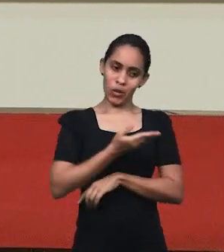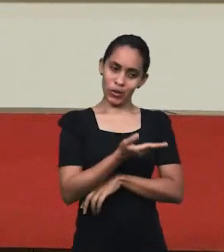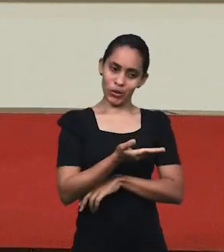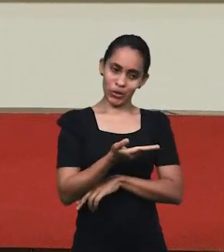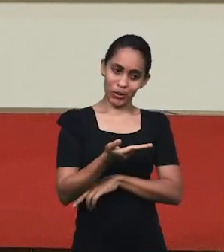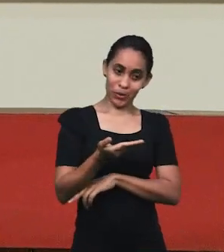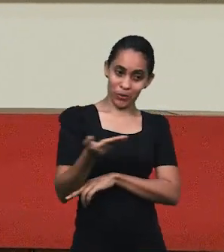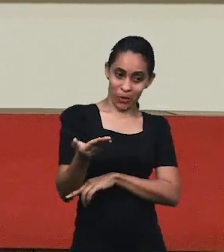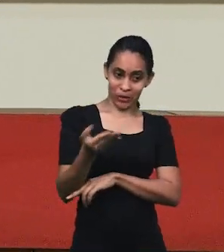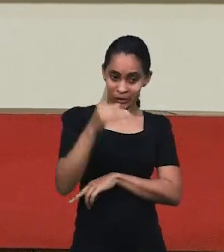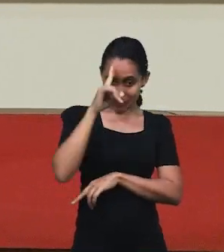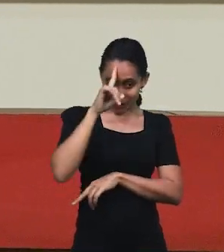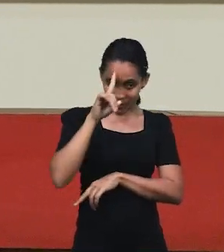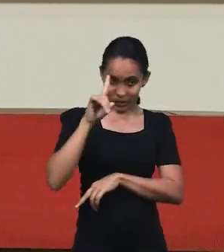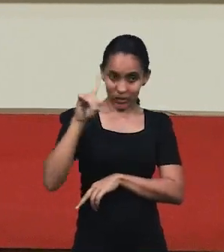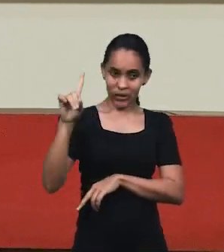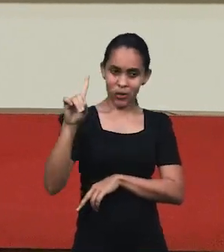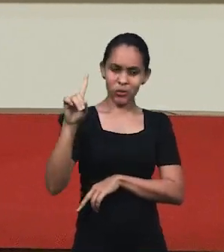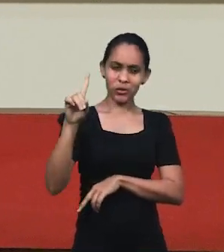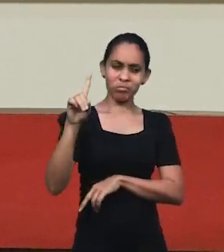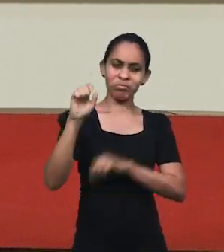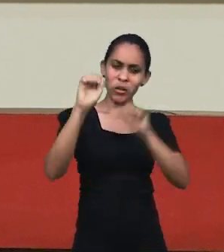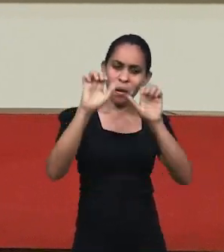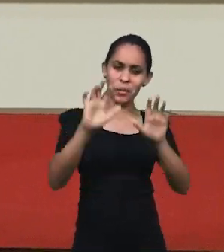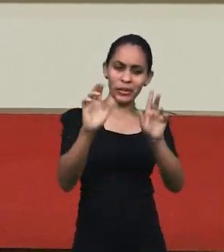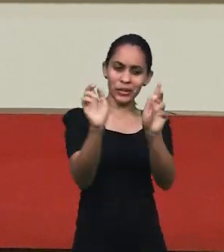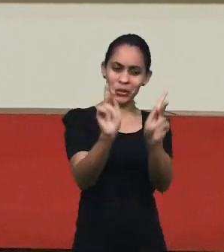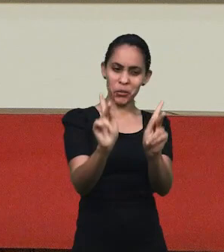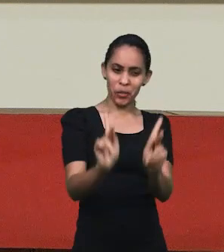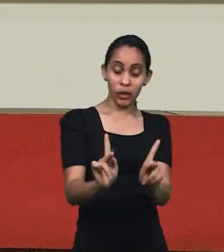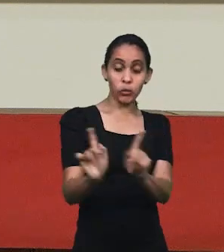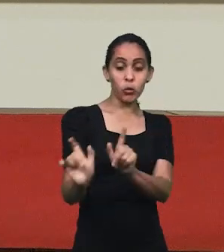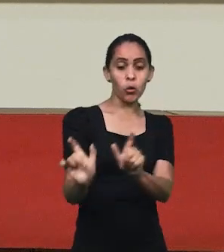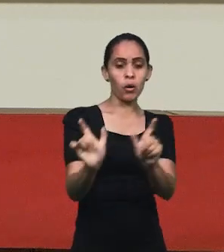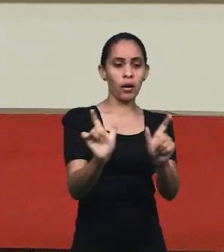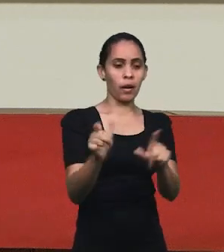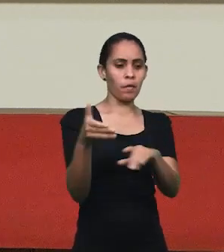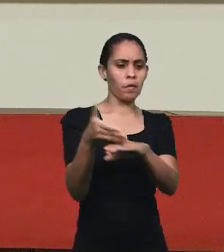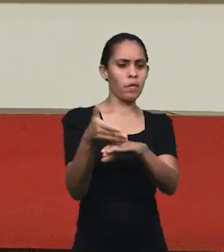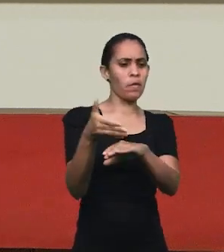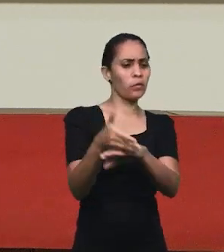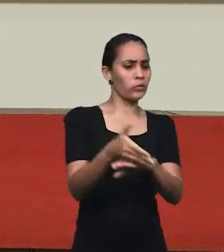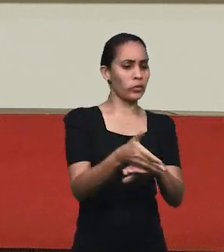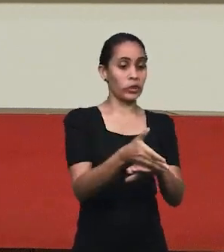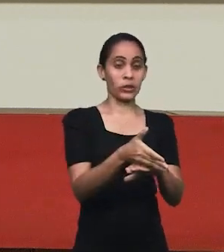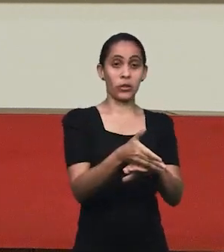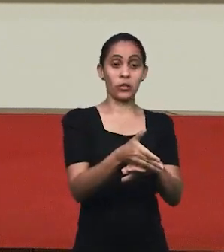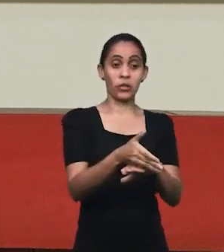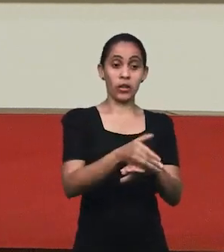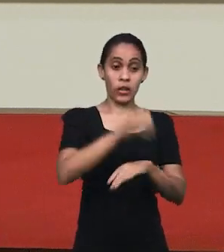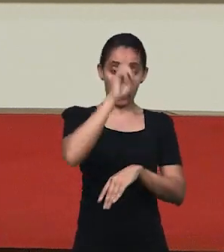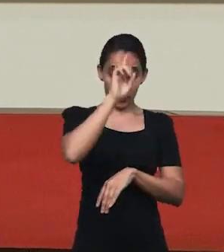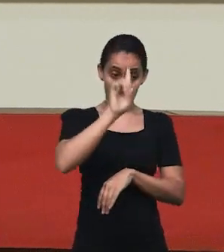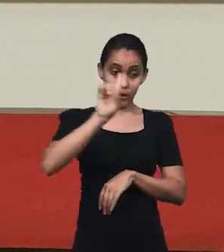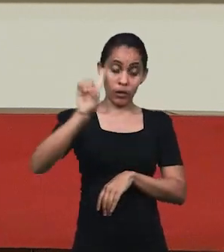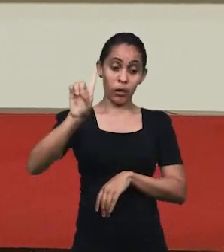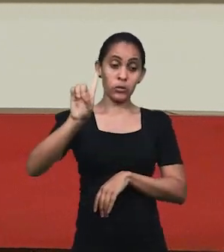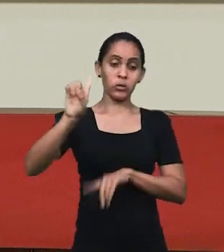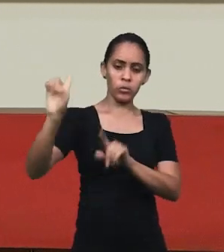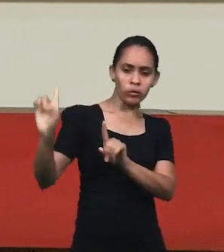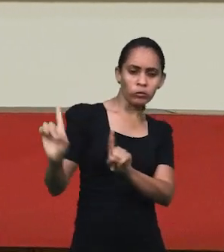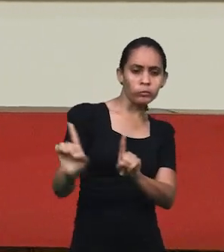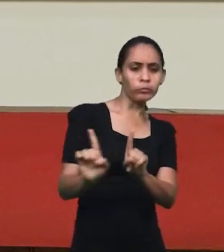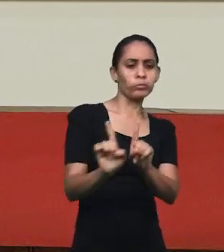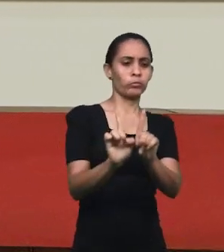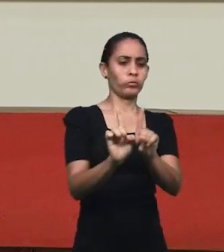tenha misericórdia de vós, e que Deus vos dê paz, e onde pisar os vossos pés, que o